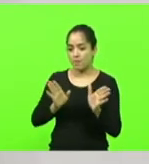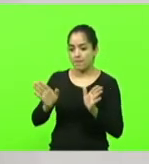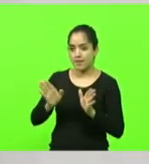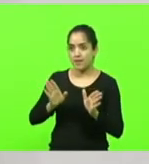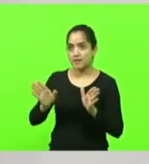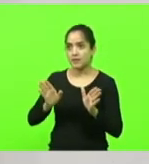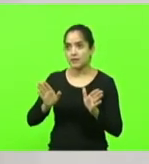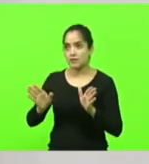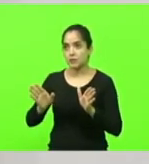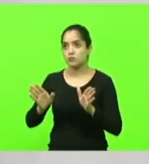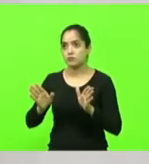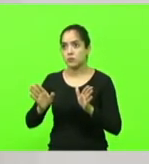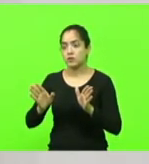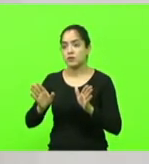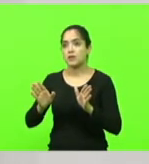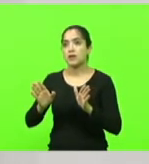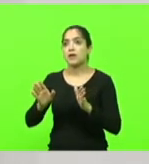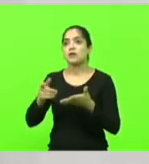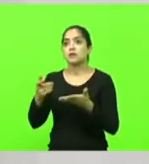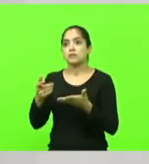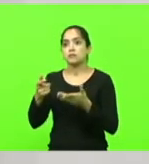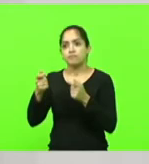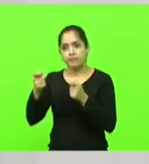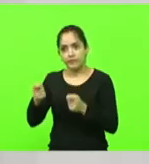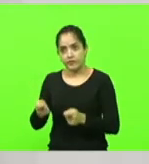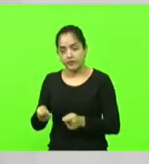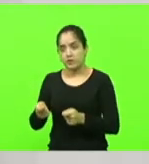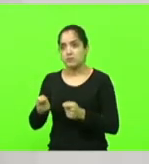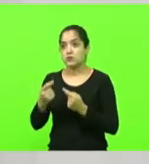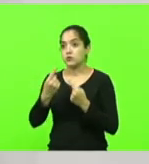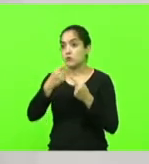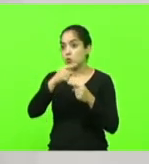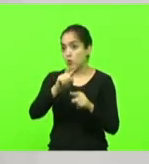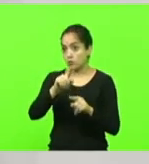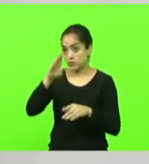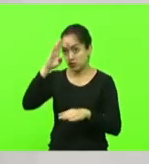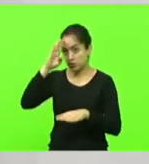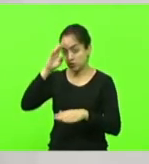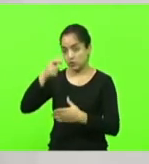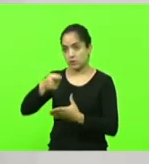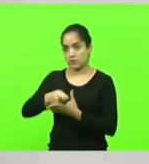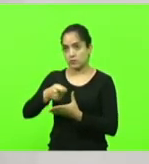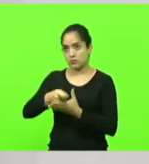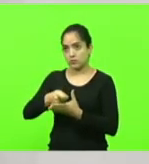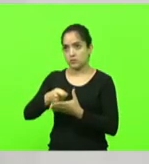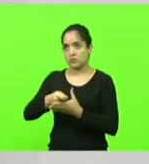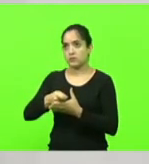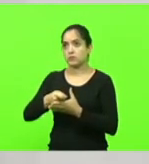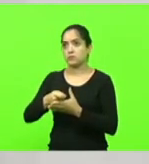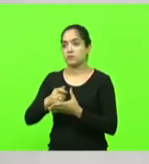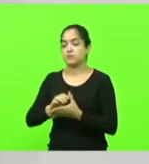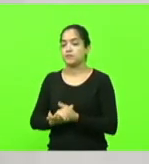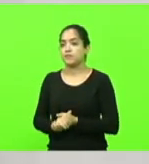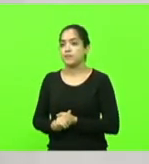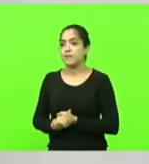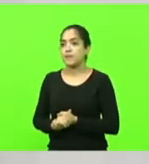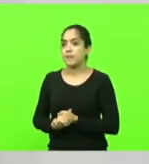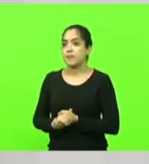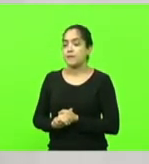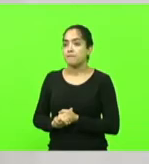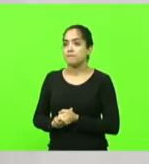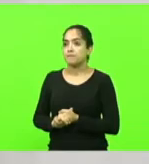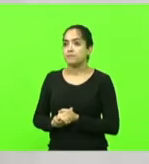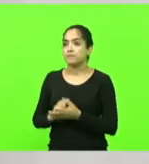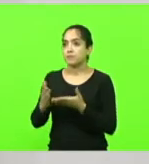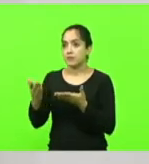postura combativa contra a ditadura militar, a favor da redemocratização do Brasil. Por